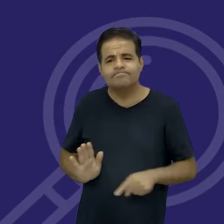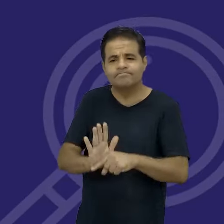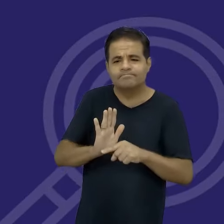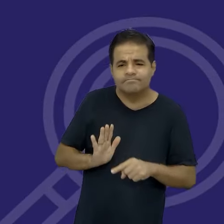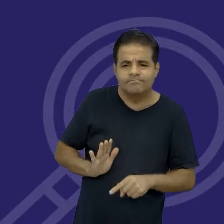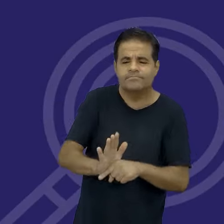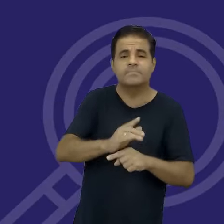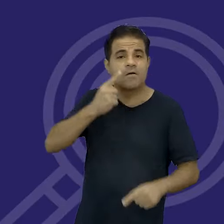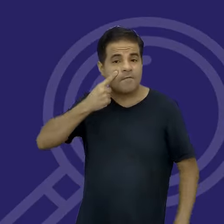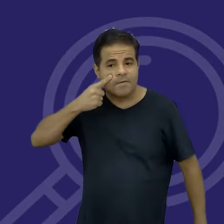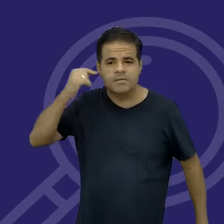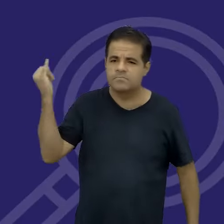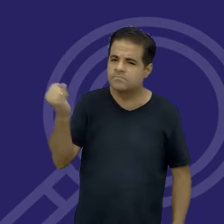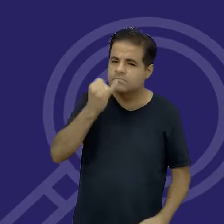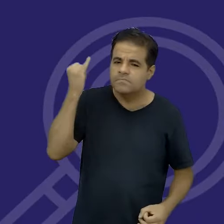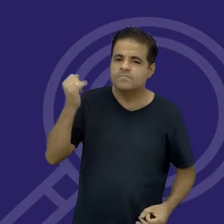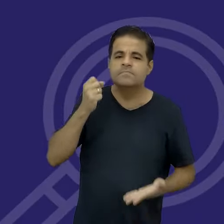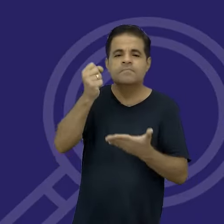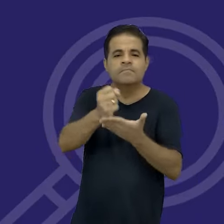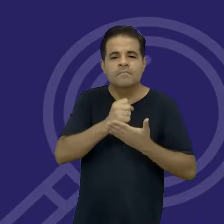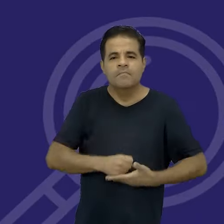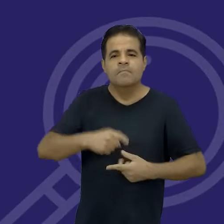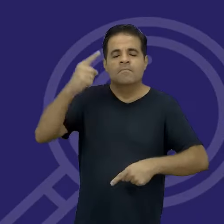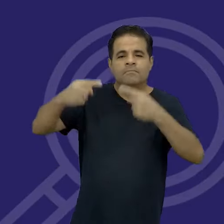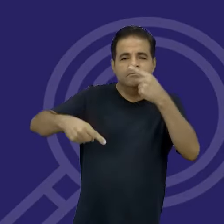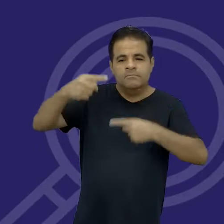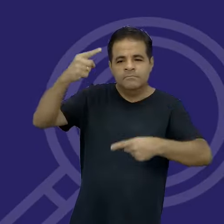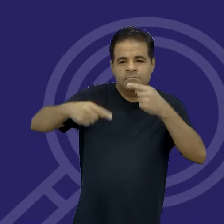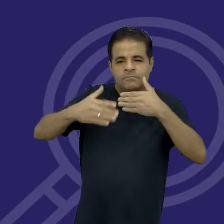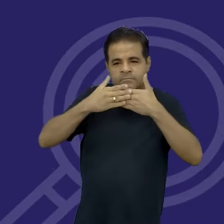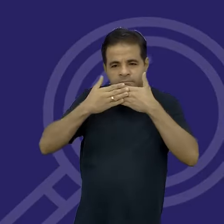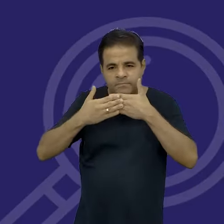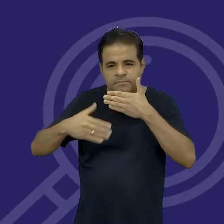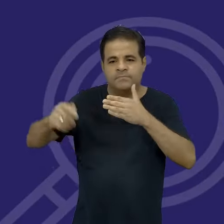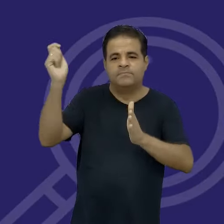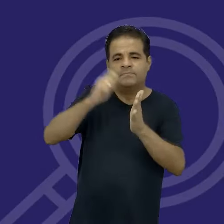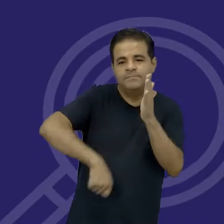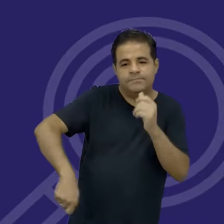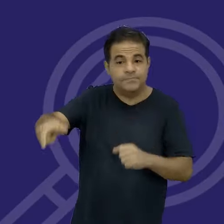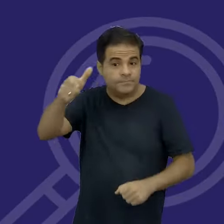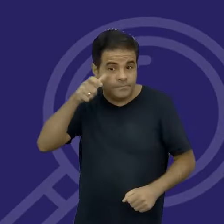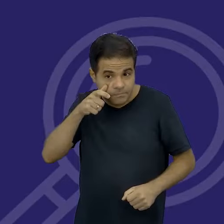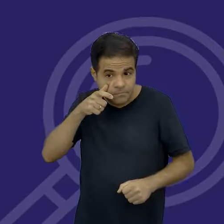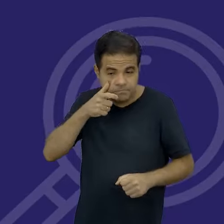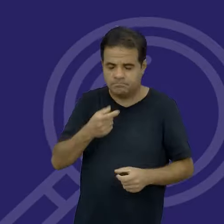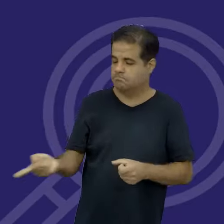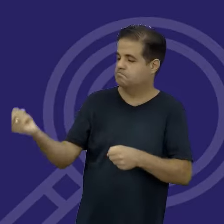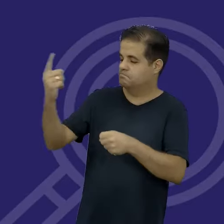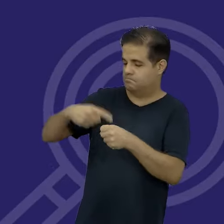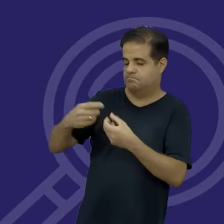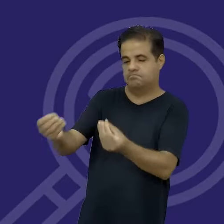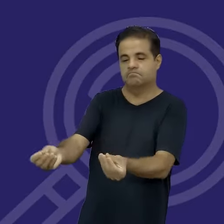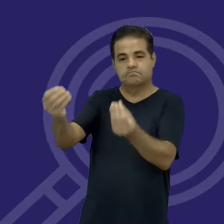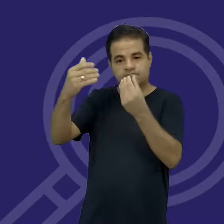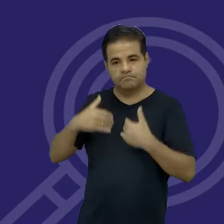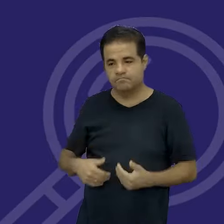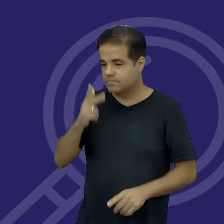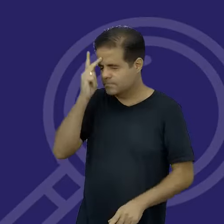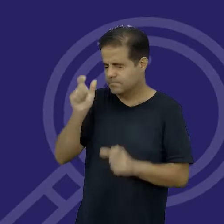contribuições, a importância de trazer essas discussões e os registros e as observações, essas devolutivas a